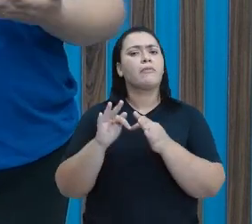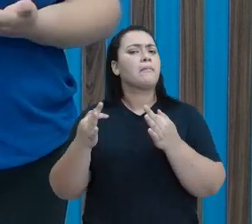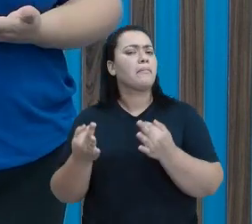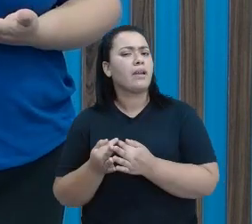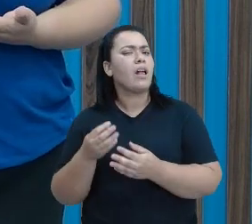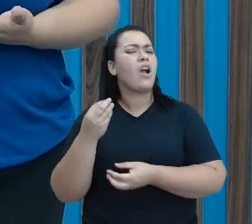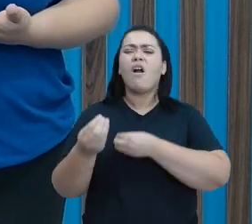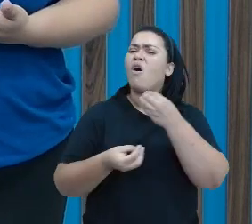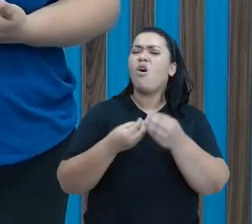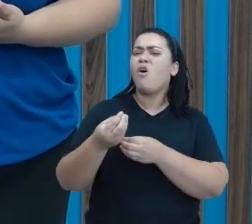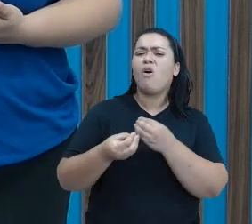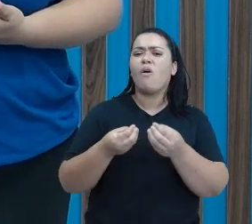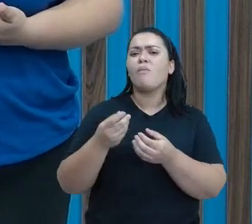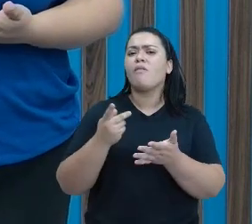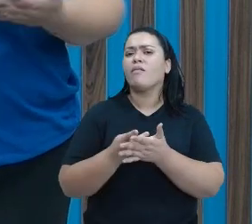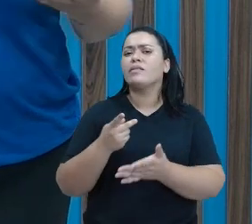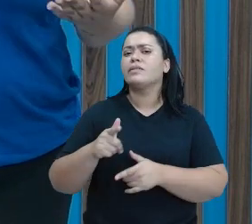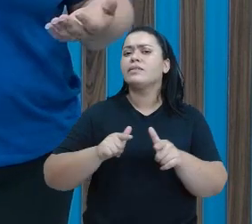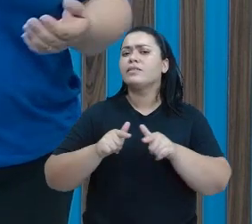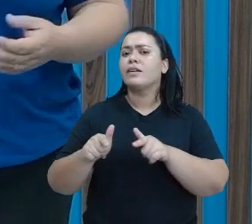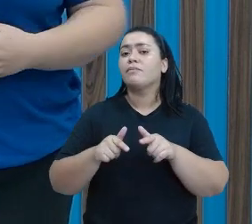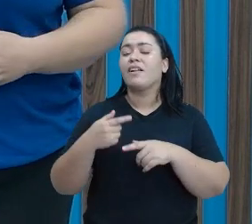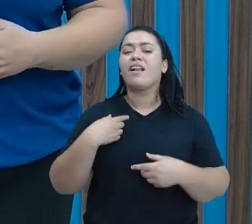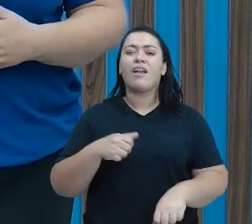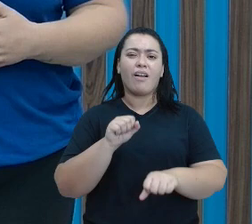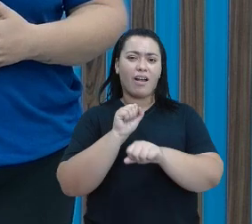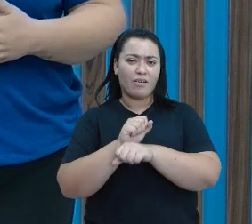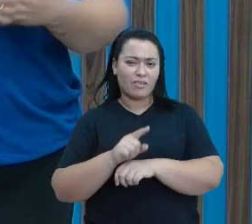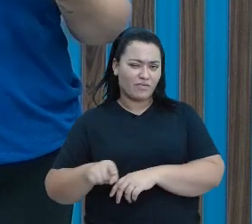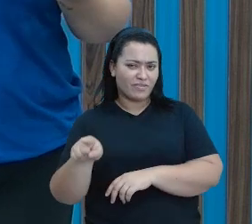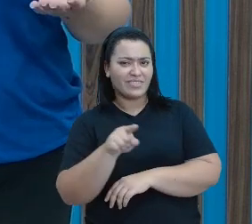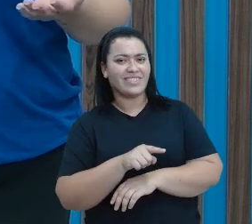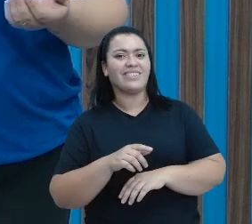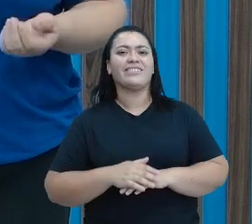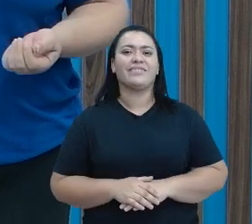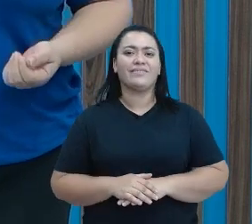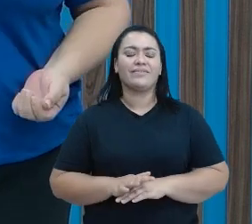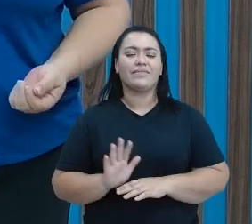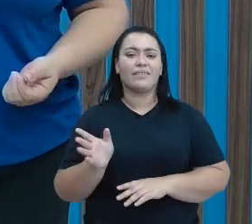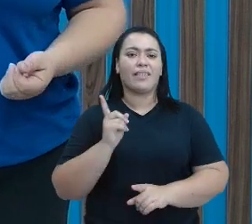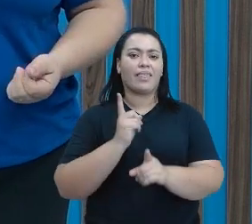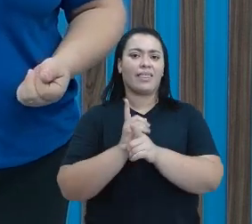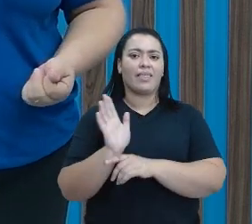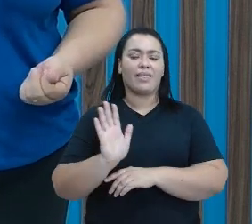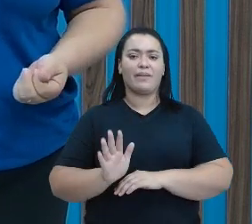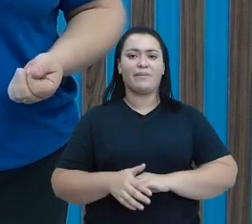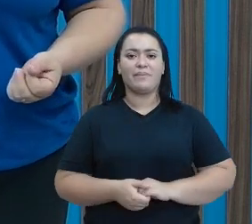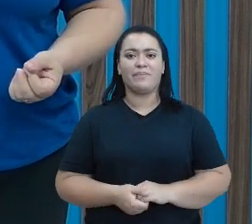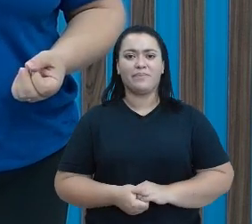se dá esse trabalho em conjunto. Eu aguardo você lá, até mais.